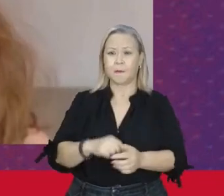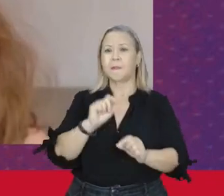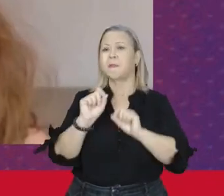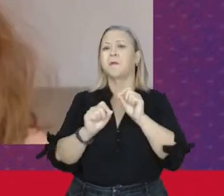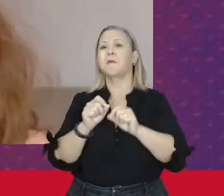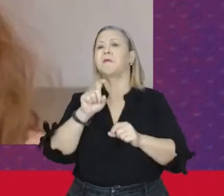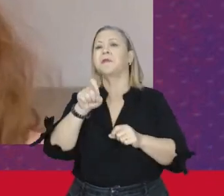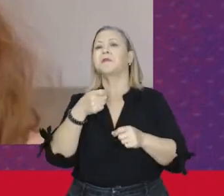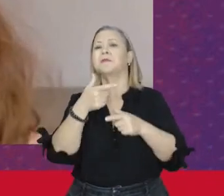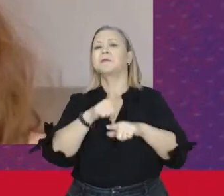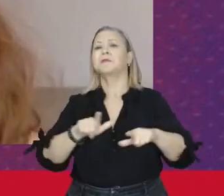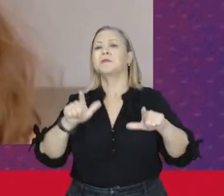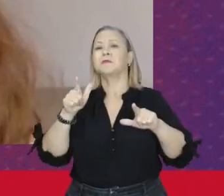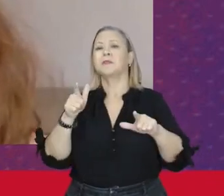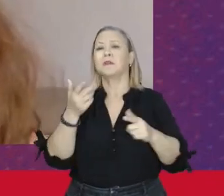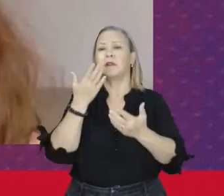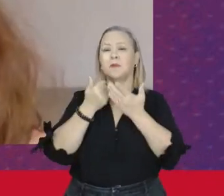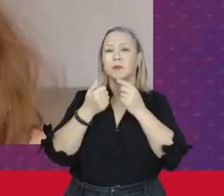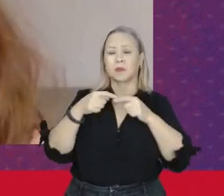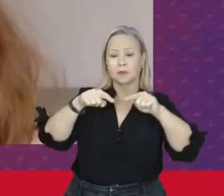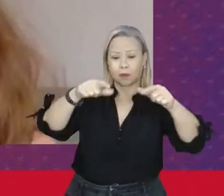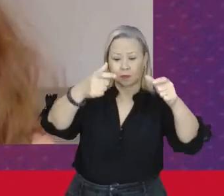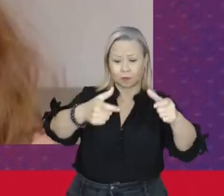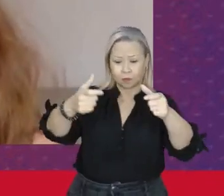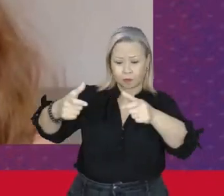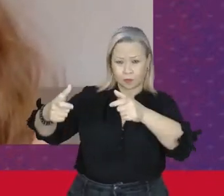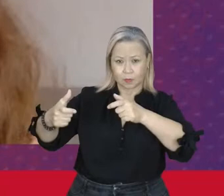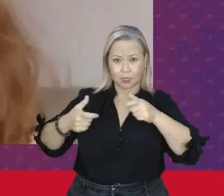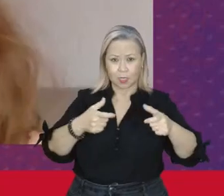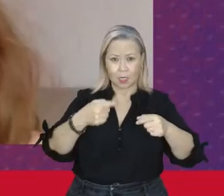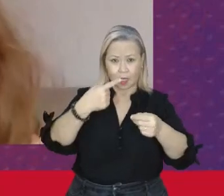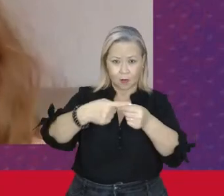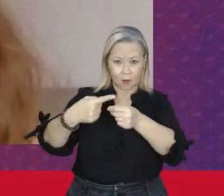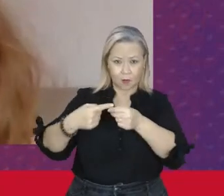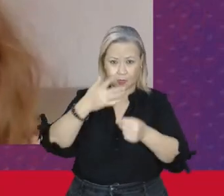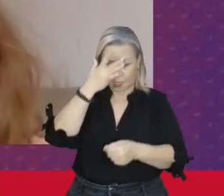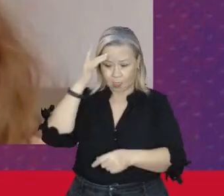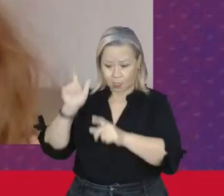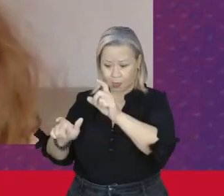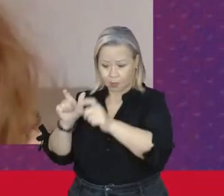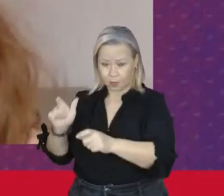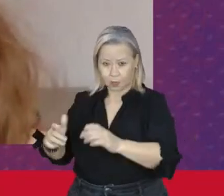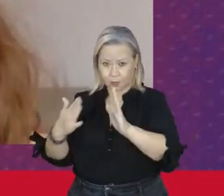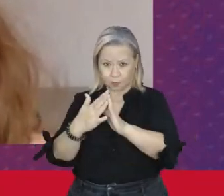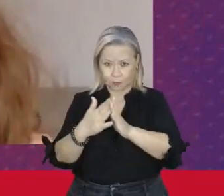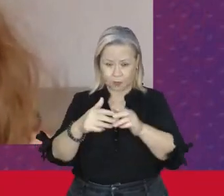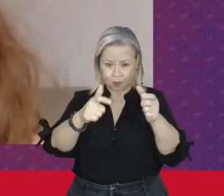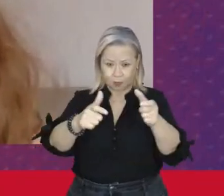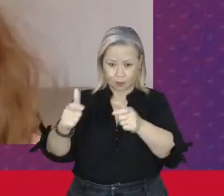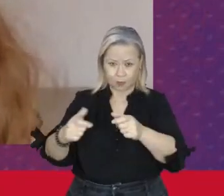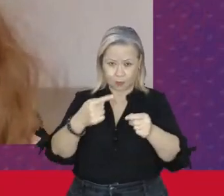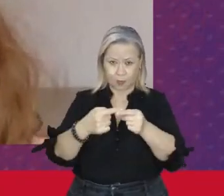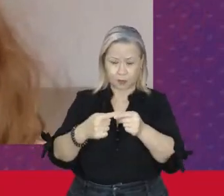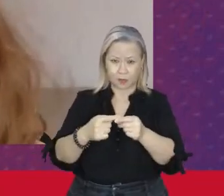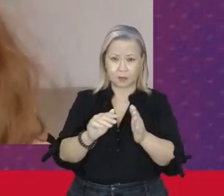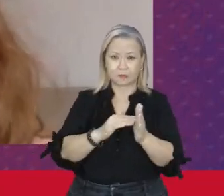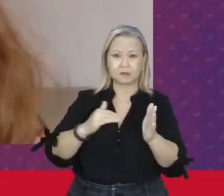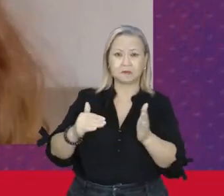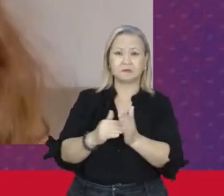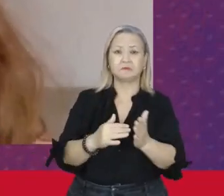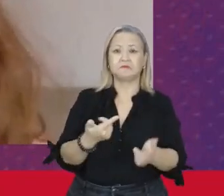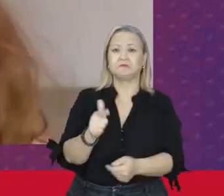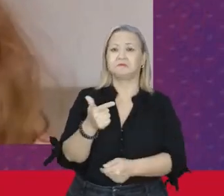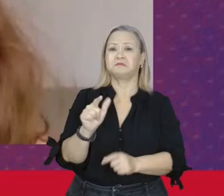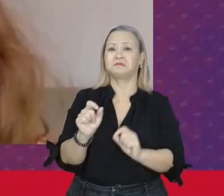desertos alimentares? São perímetros urbanos, né, em que as pessoas, os habitantes daquelas regiões, eles são totalmente desprovidos de